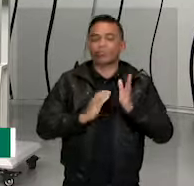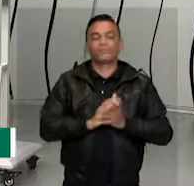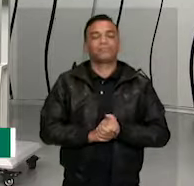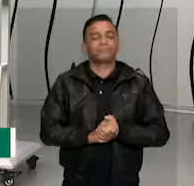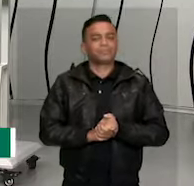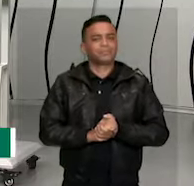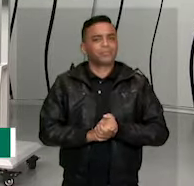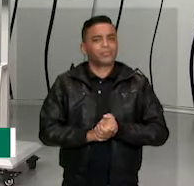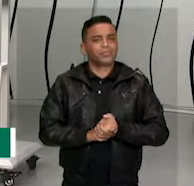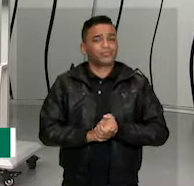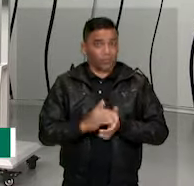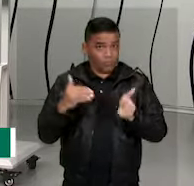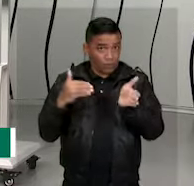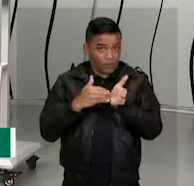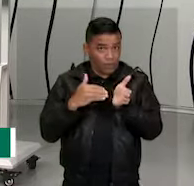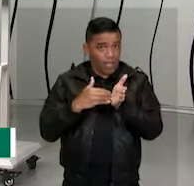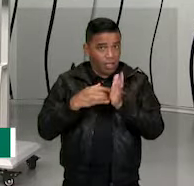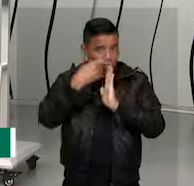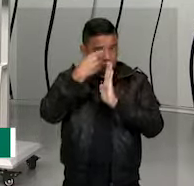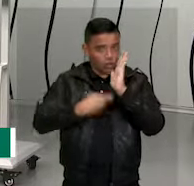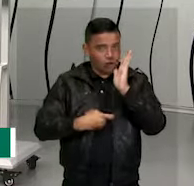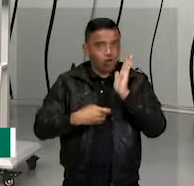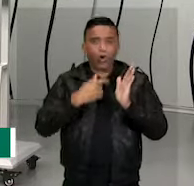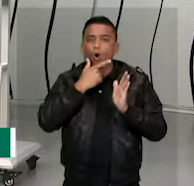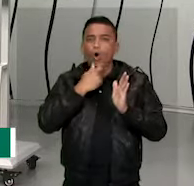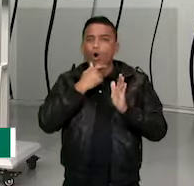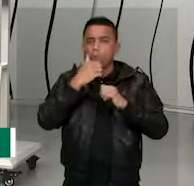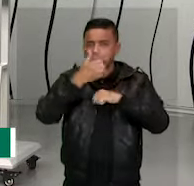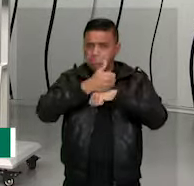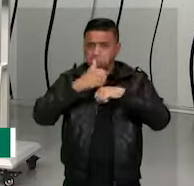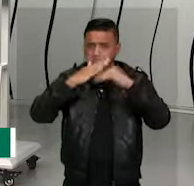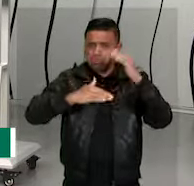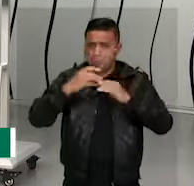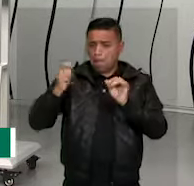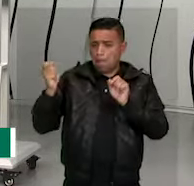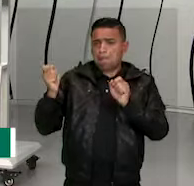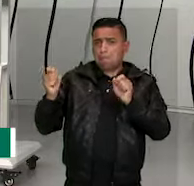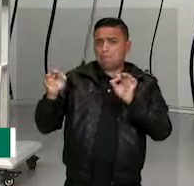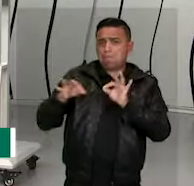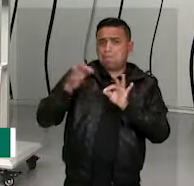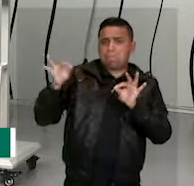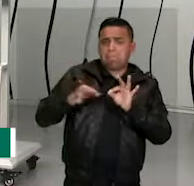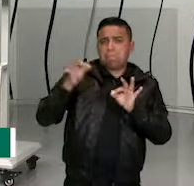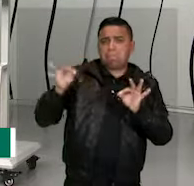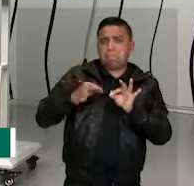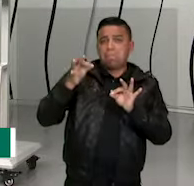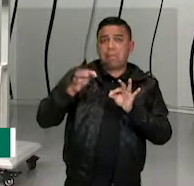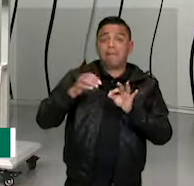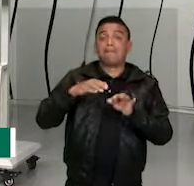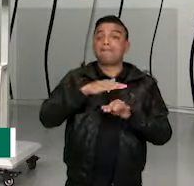o alfaiate ficou com a forma de mata 7, porque